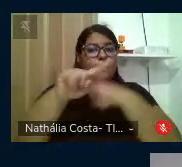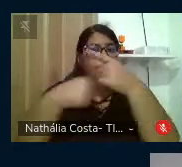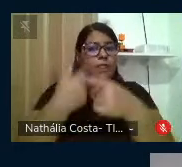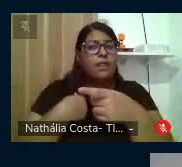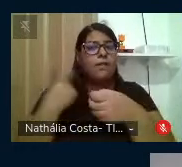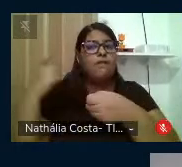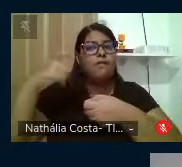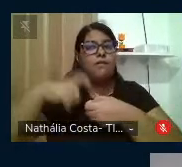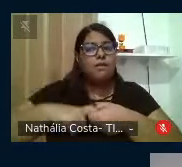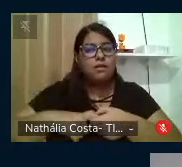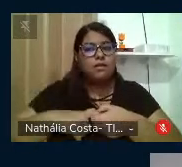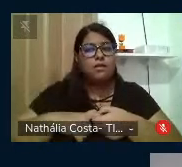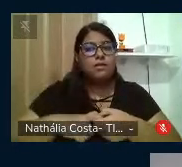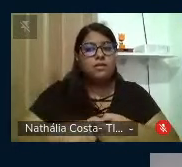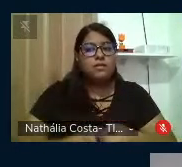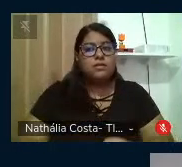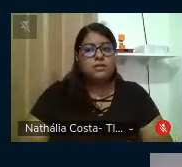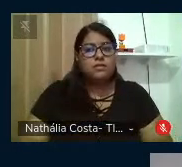e